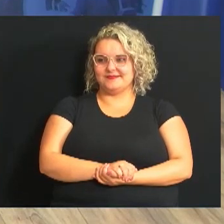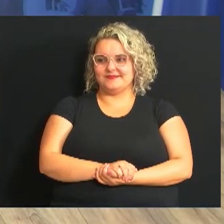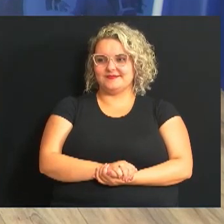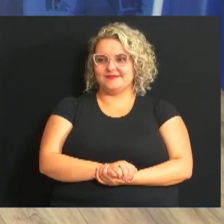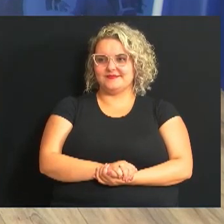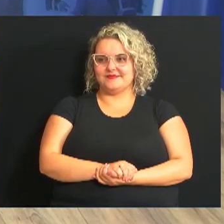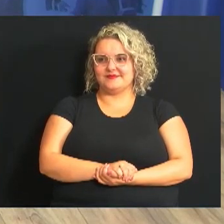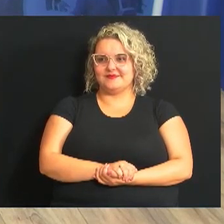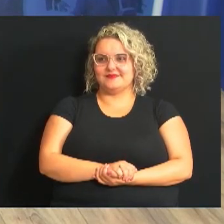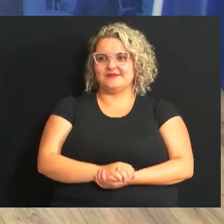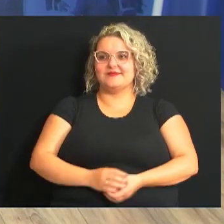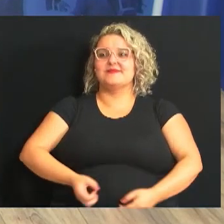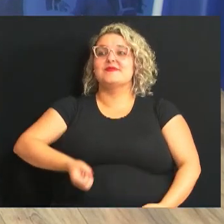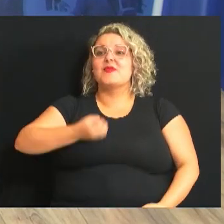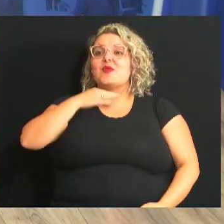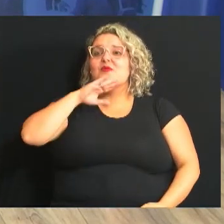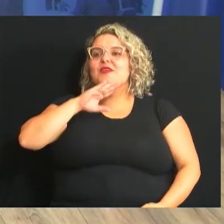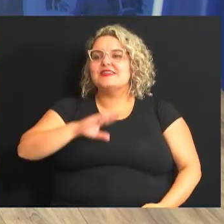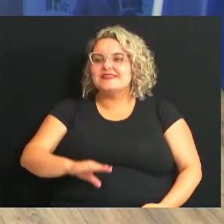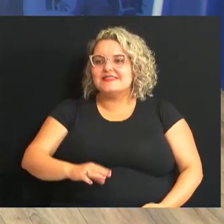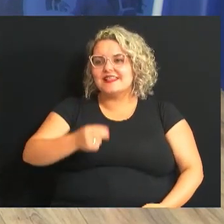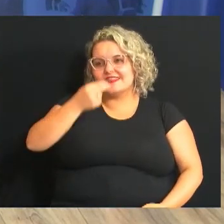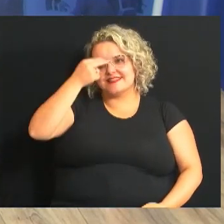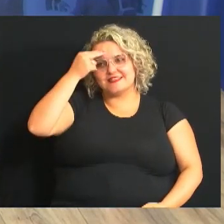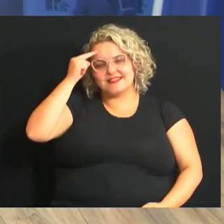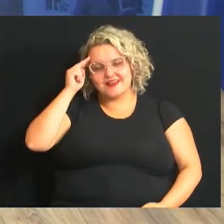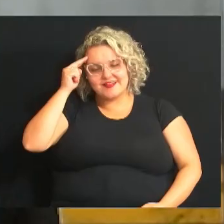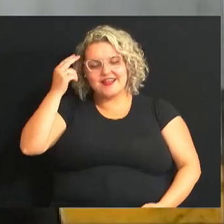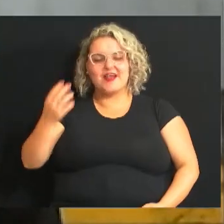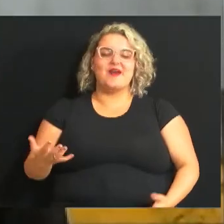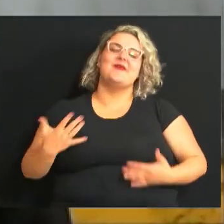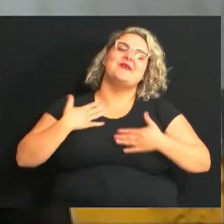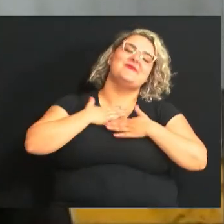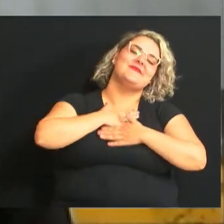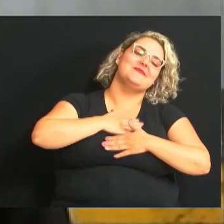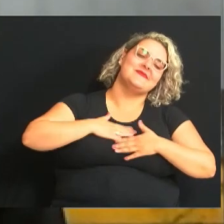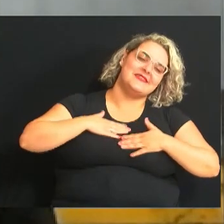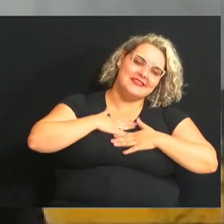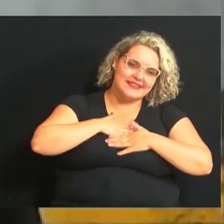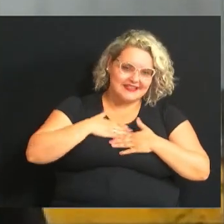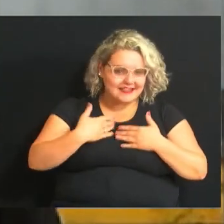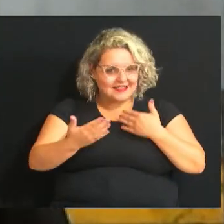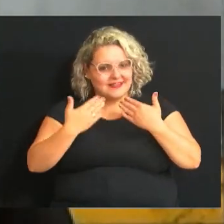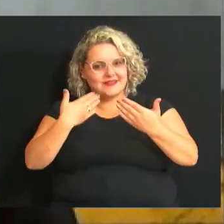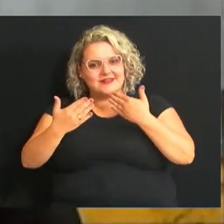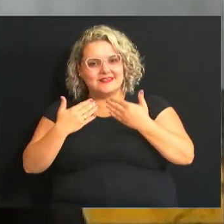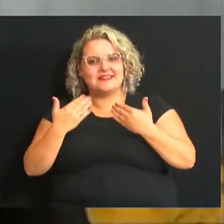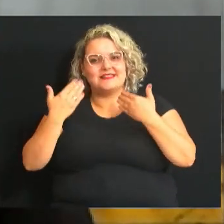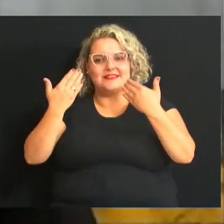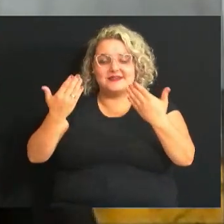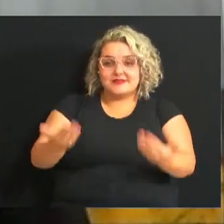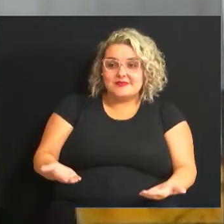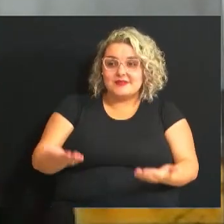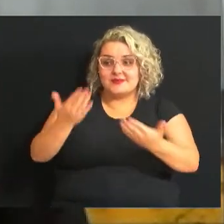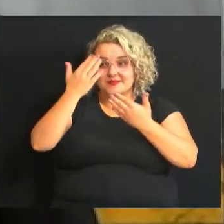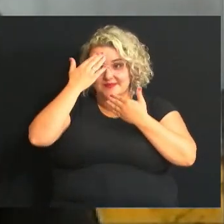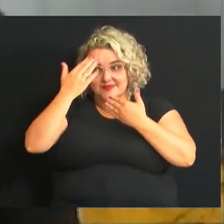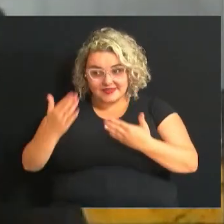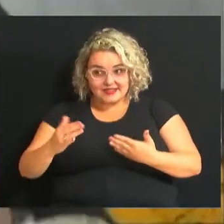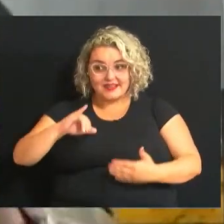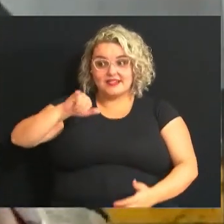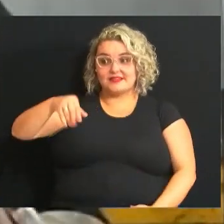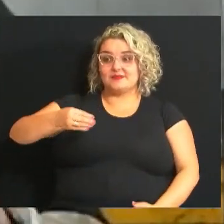Boa tarde, Gabriel. Um grande prazer estar aqui falando com vocês. Muito obrigado aí pela oportunidade, né,